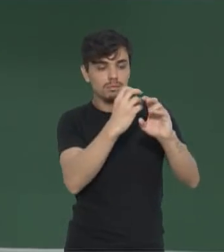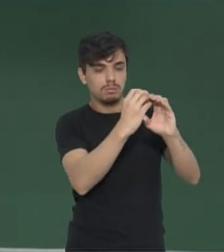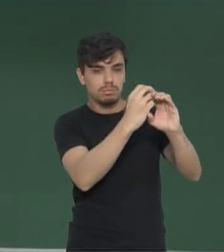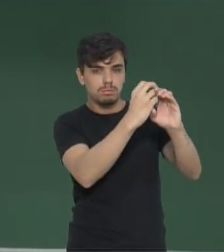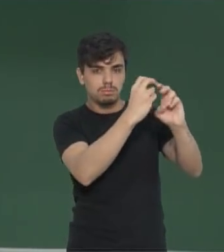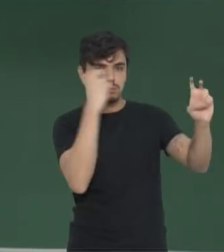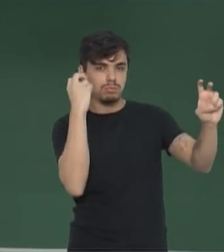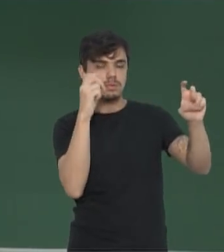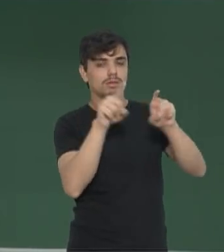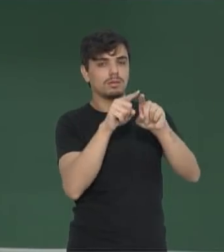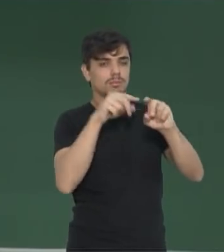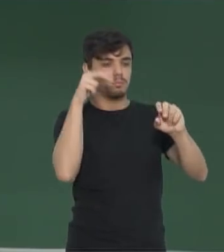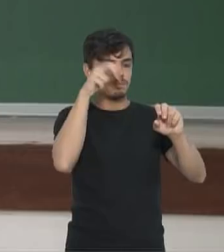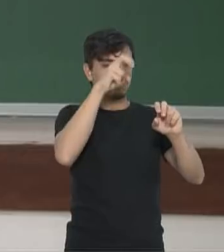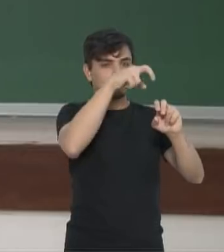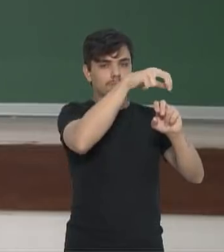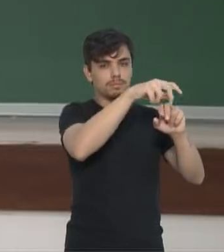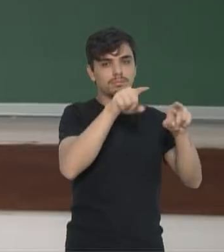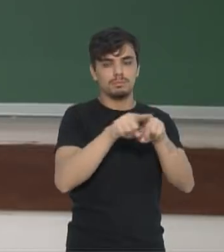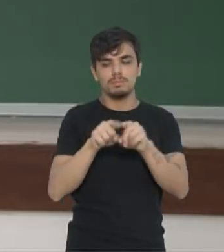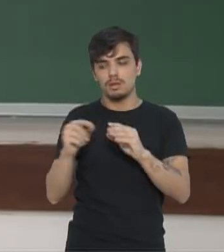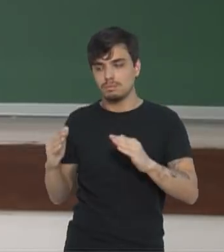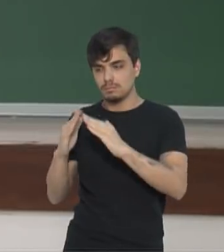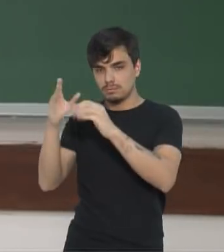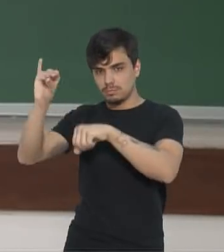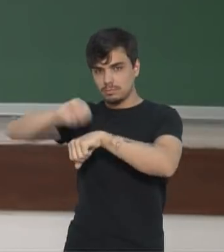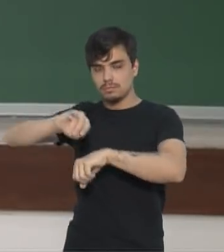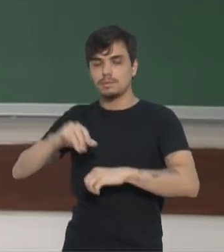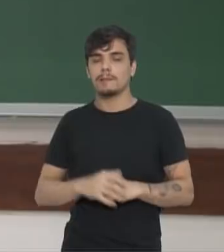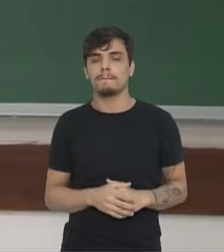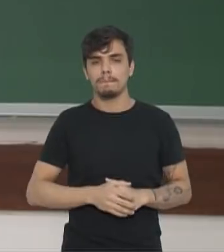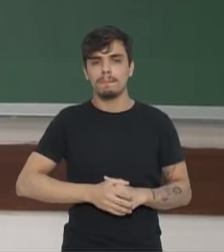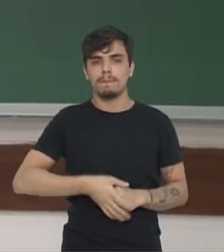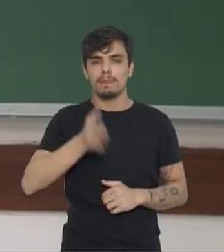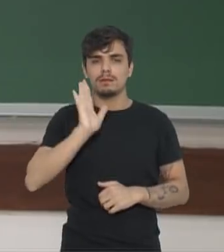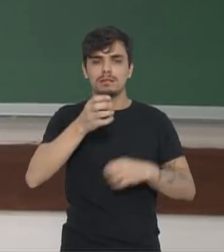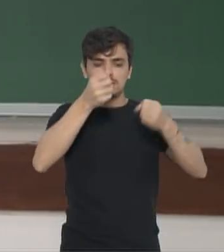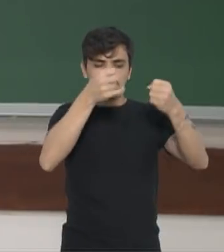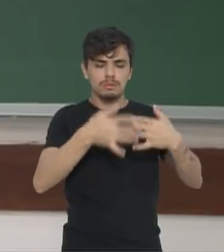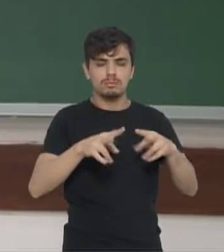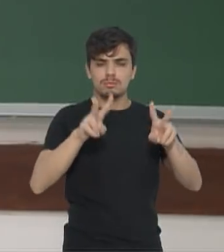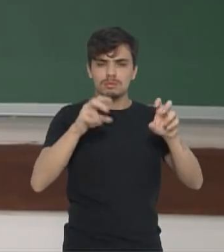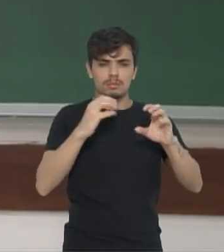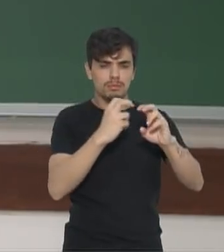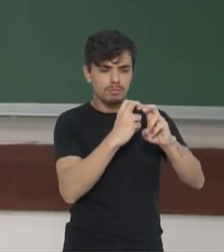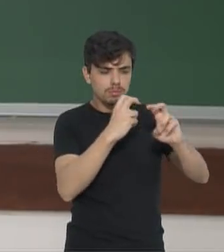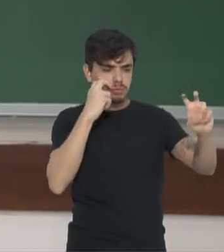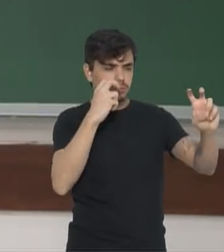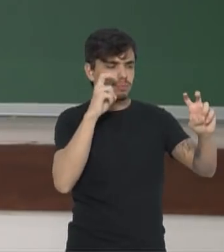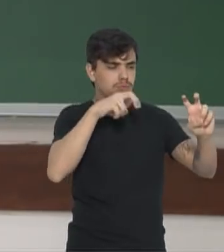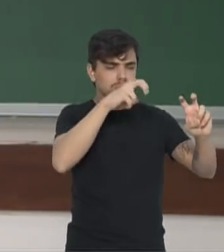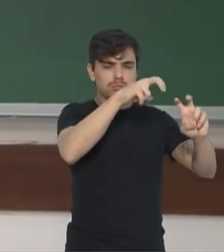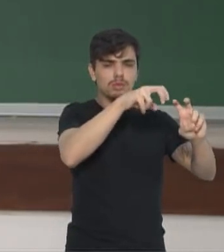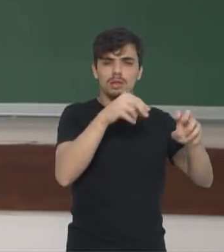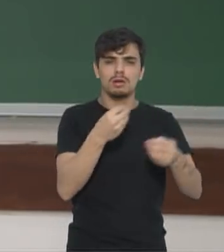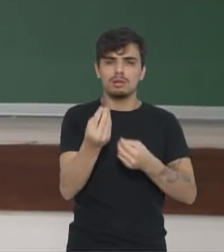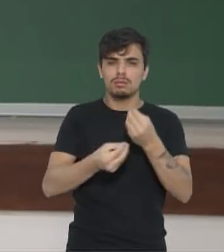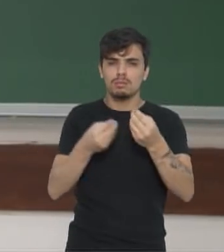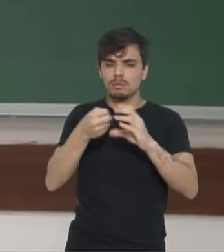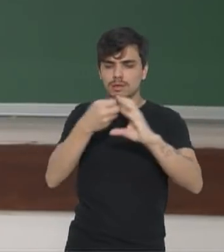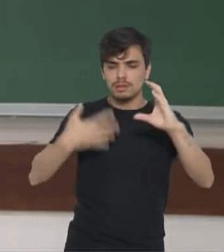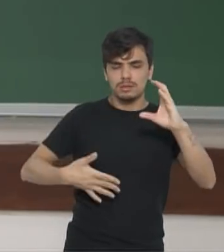da vila, e o castelo central. A gente fala muito dessas muralhas, né? A gente fica pensando assim, essas características de